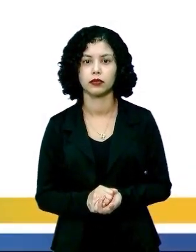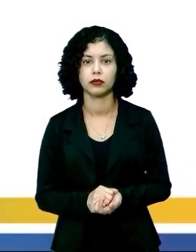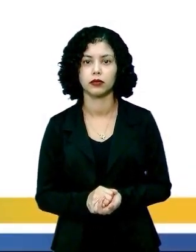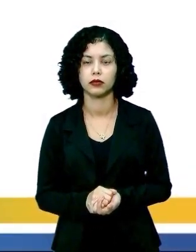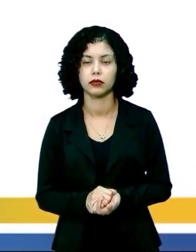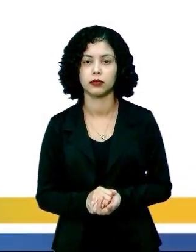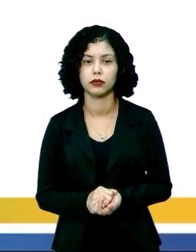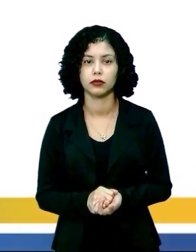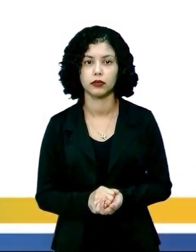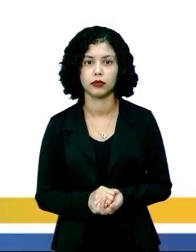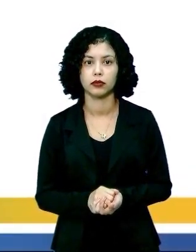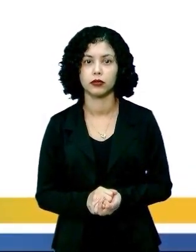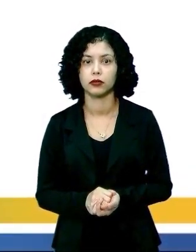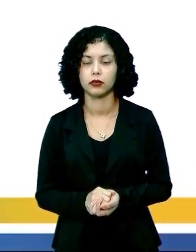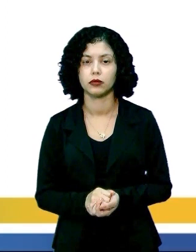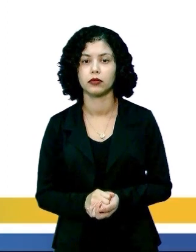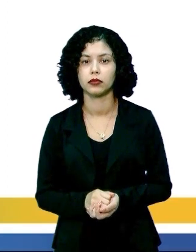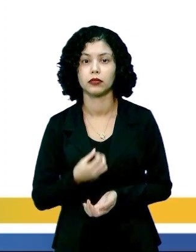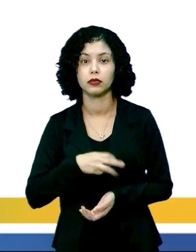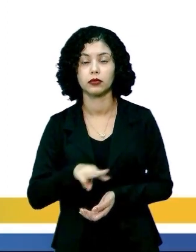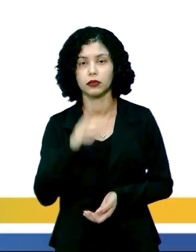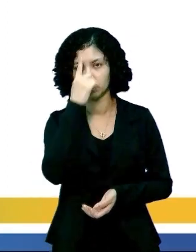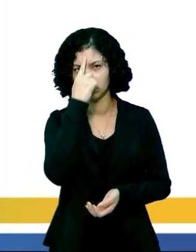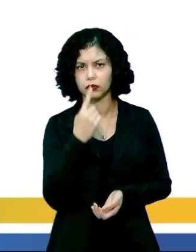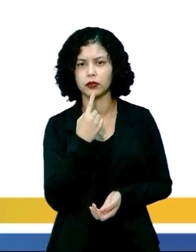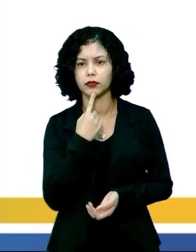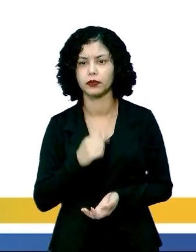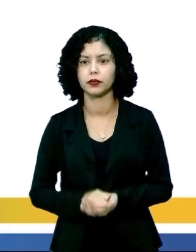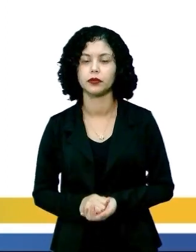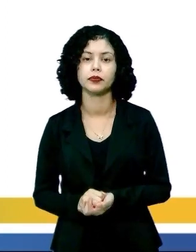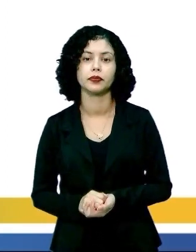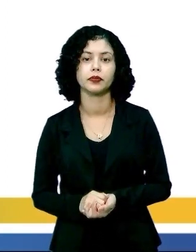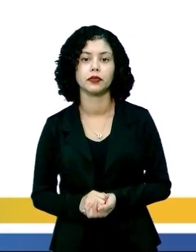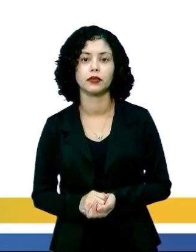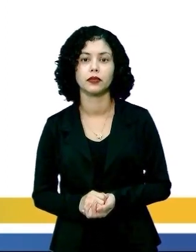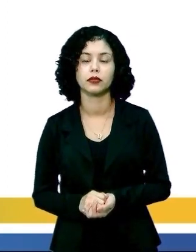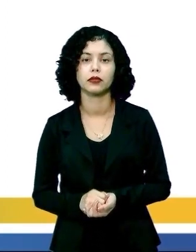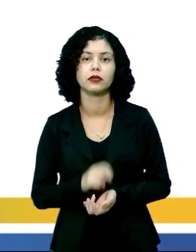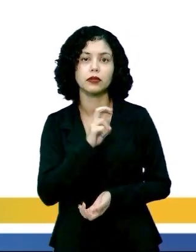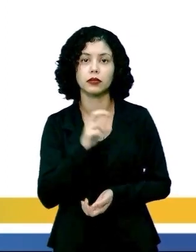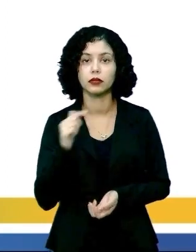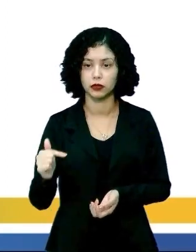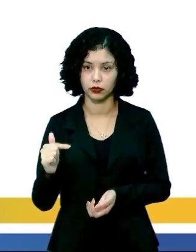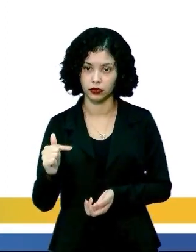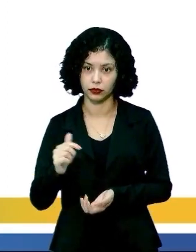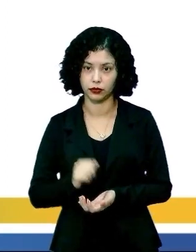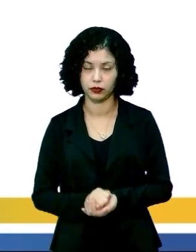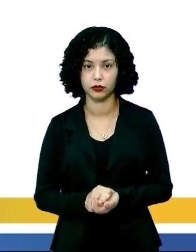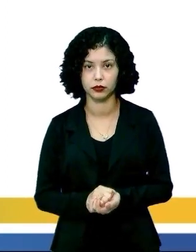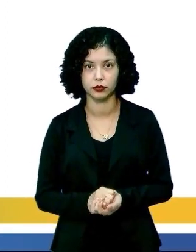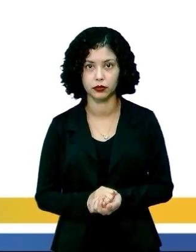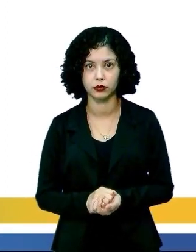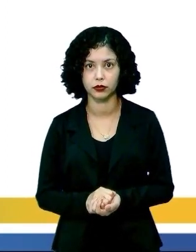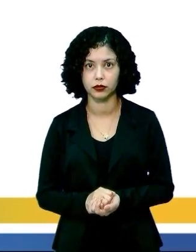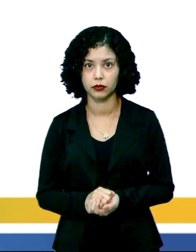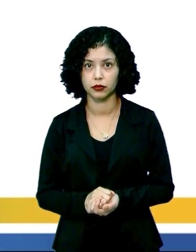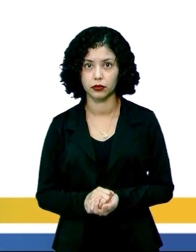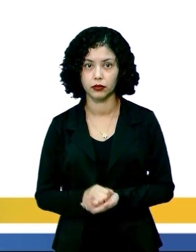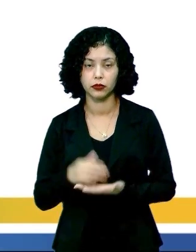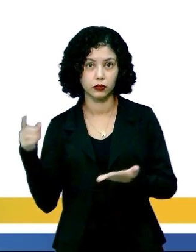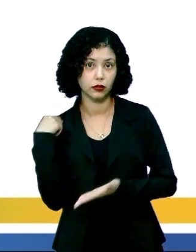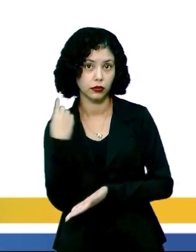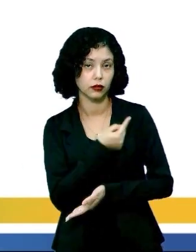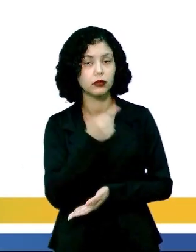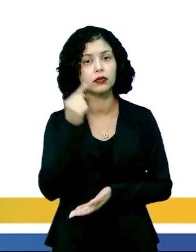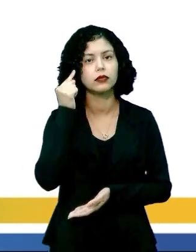Então, olha aí. Quem seria a minha imagem? Nesse caso, o 5 e o 7. Dá para a gente